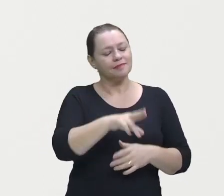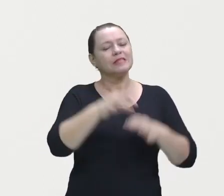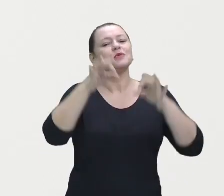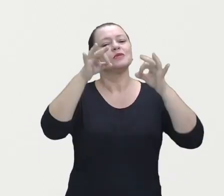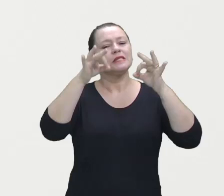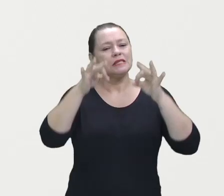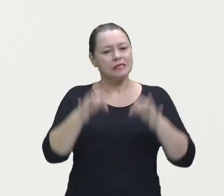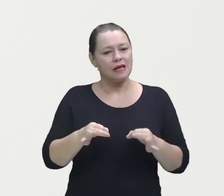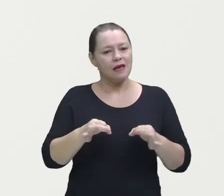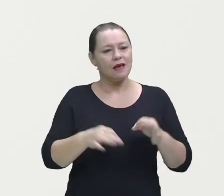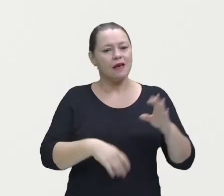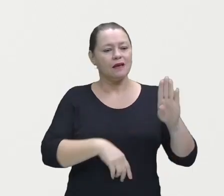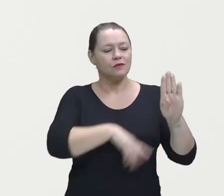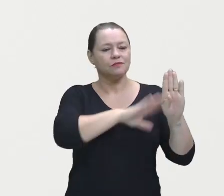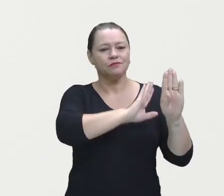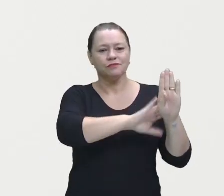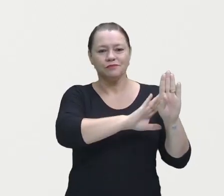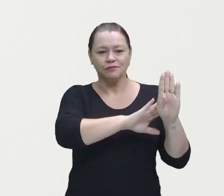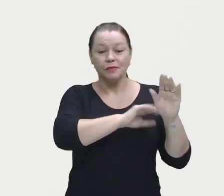a letra A.